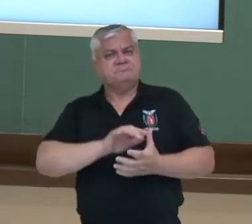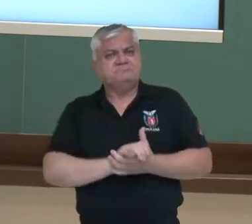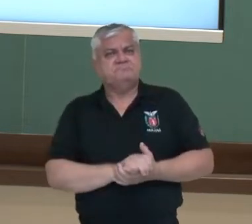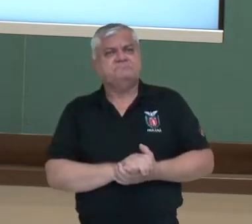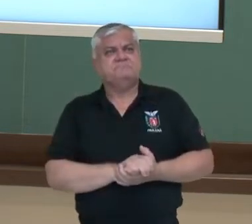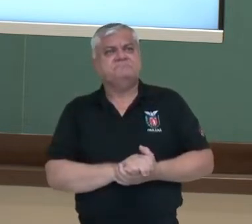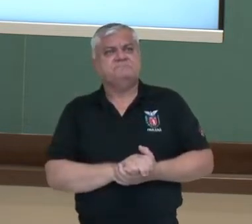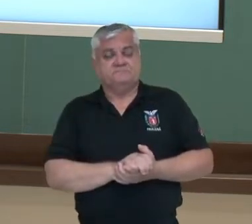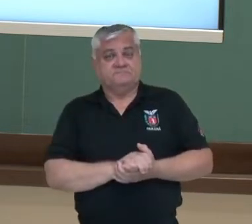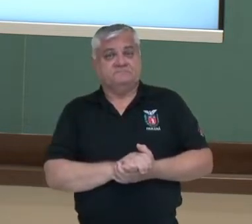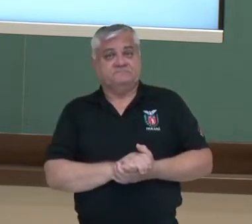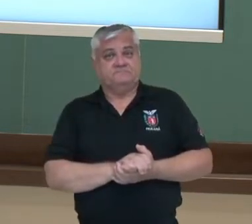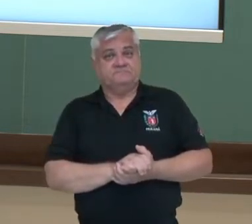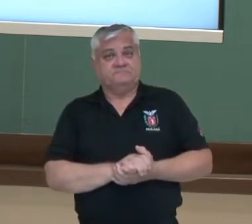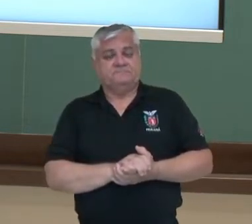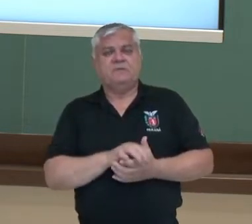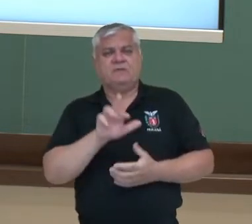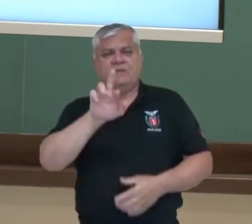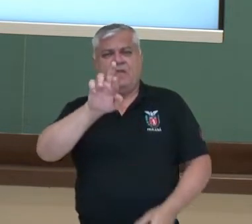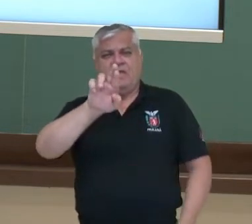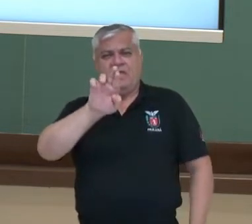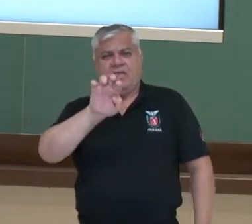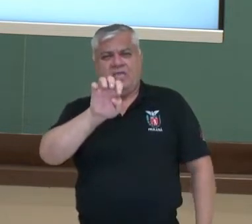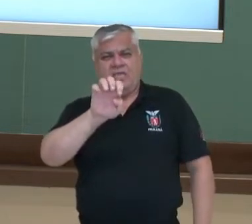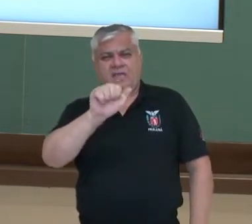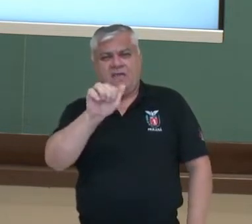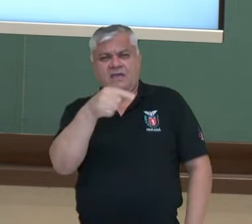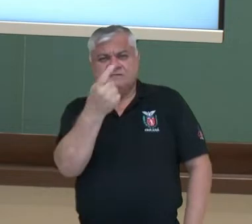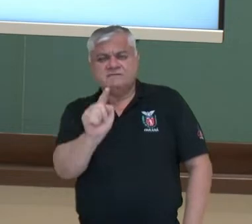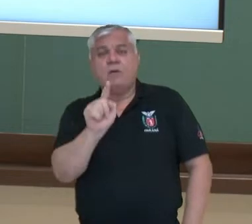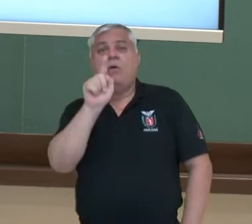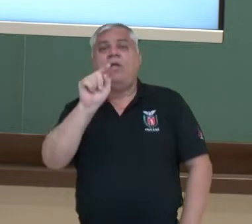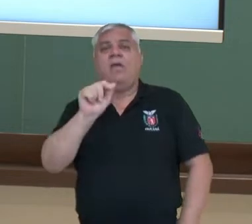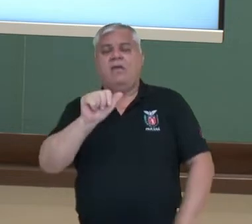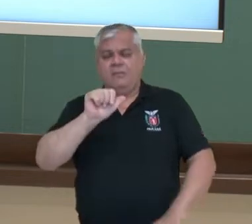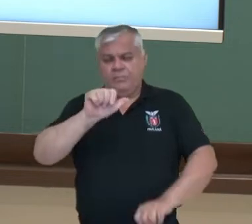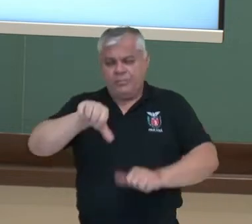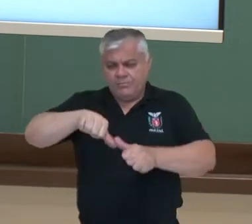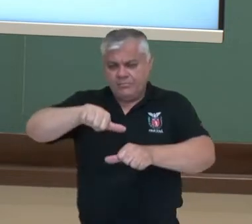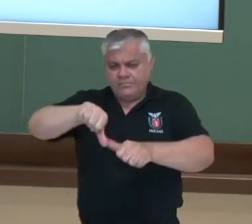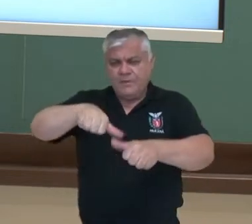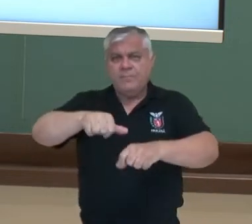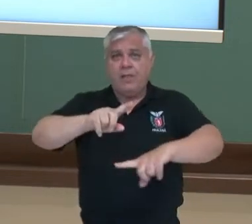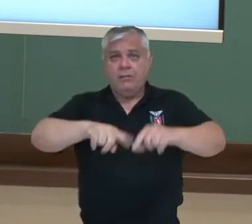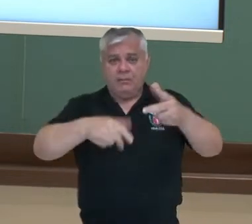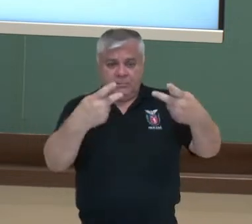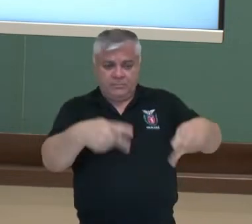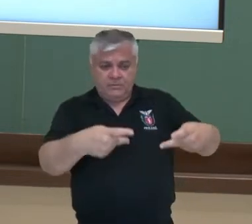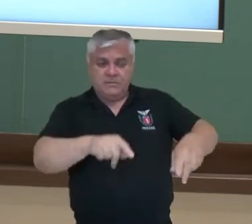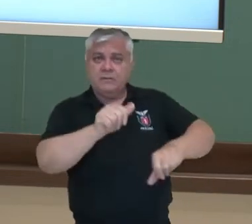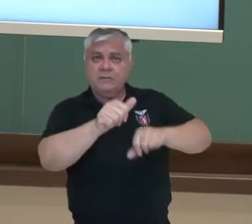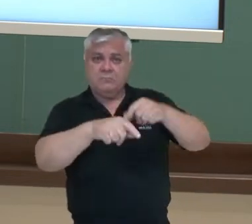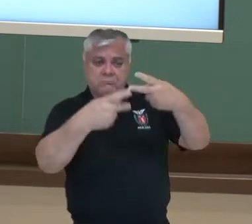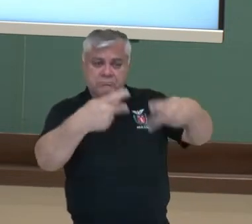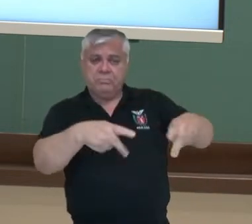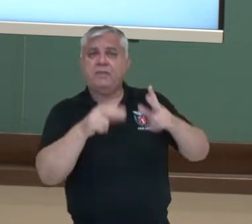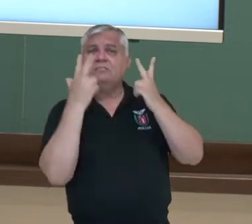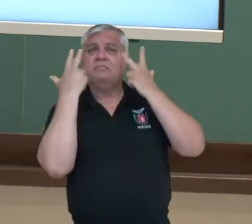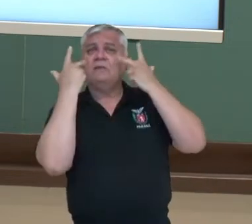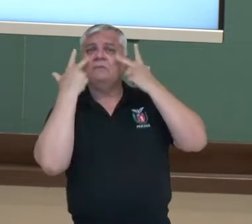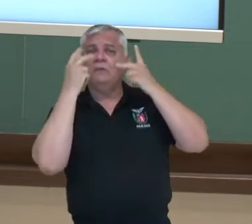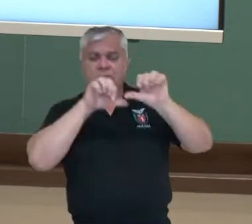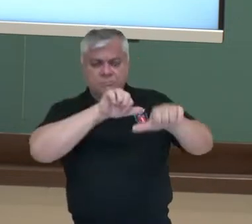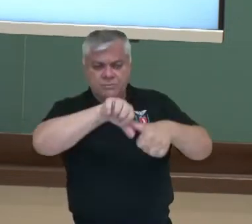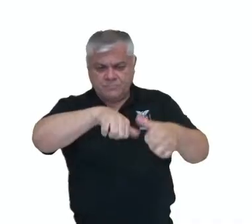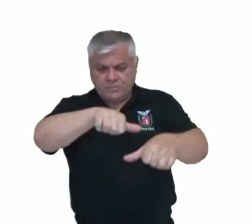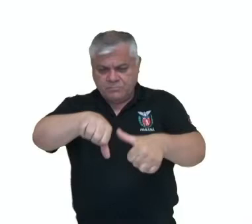A reação química são as transformações que a matéria sofre, tá? São aqueles fenômenos químicos.